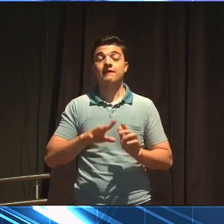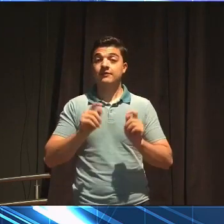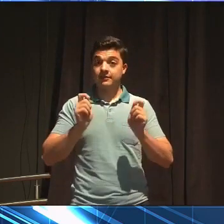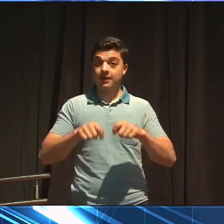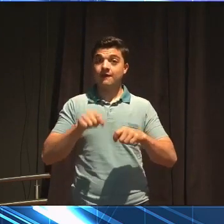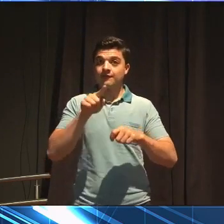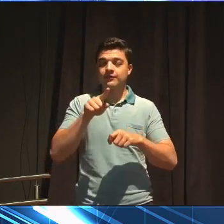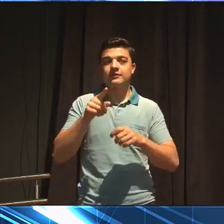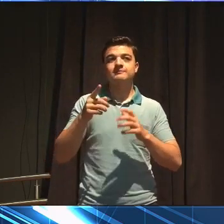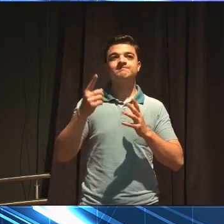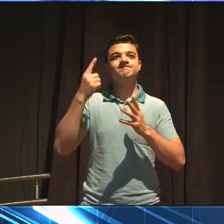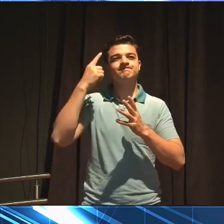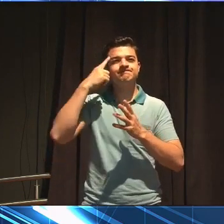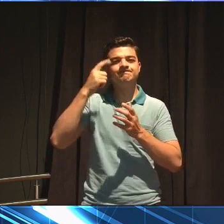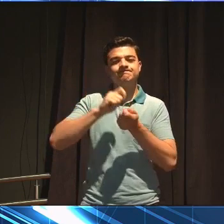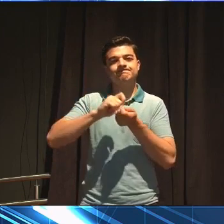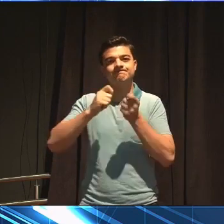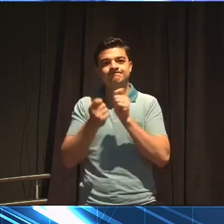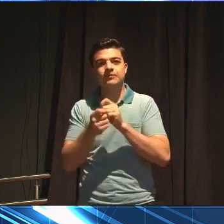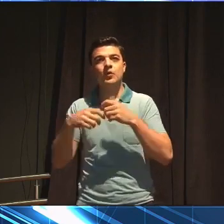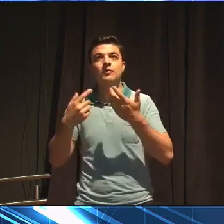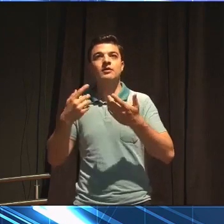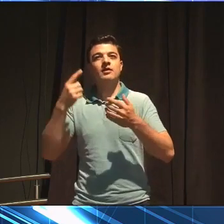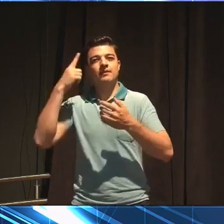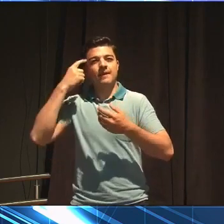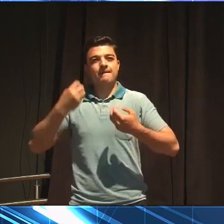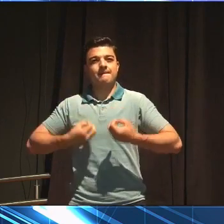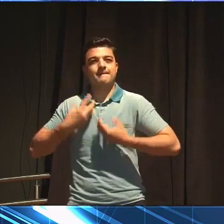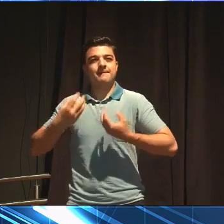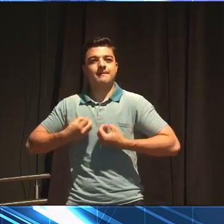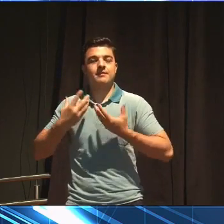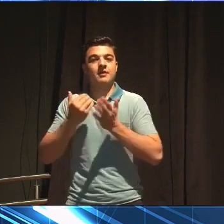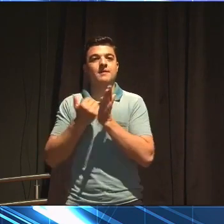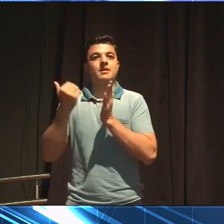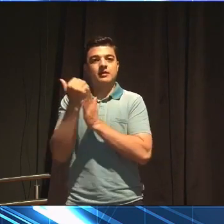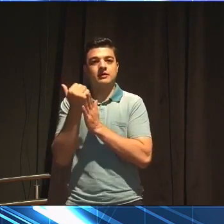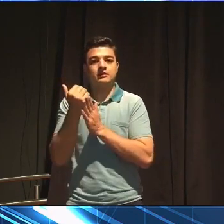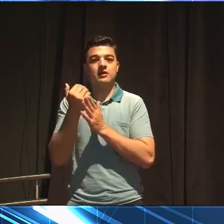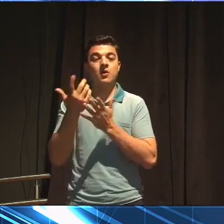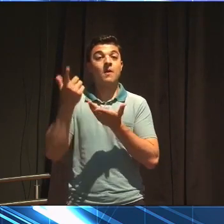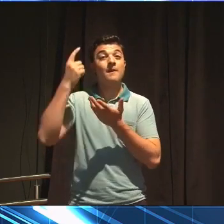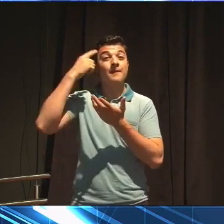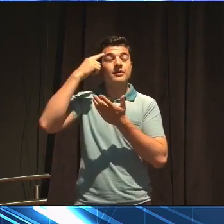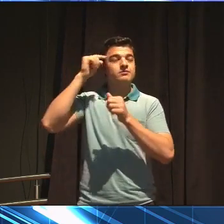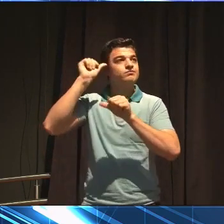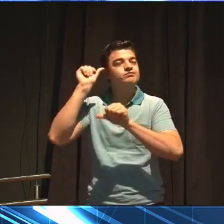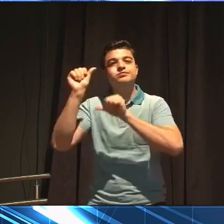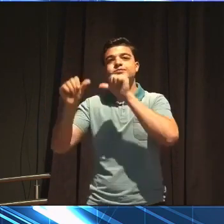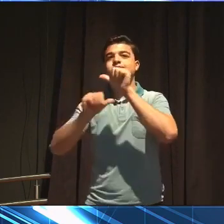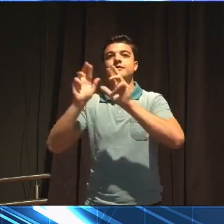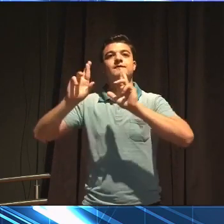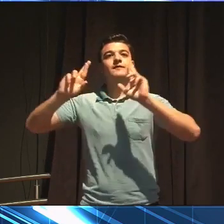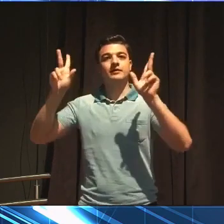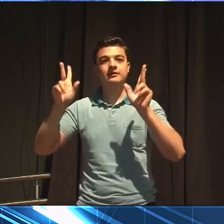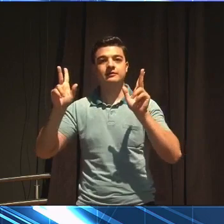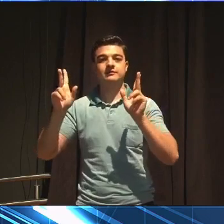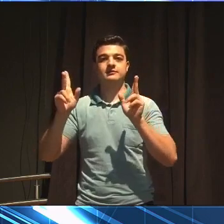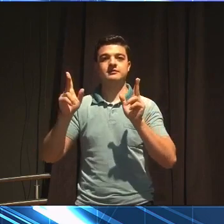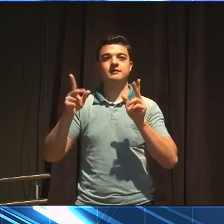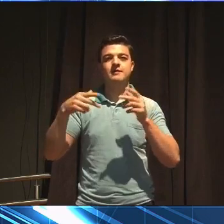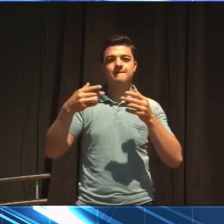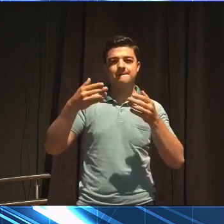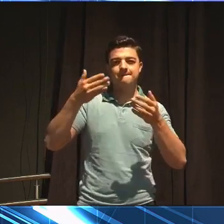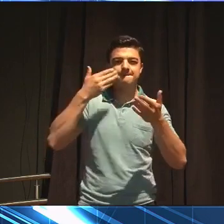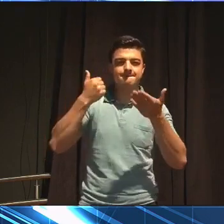ou aprender, pensar de forma divergente ou aumentar o nosso repertório para que a